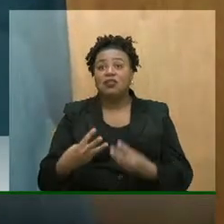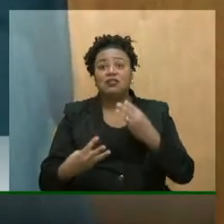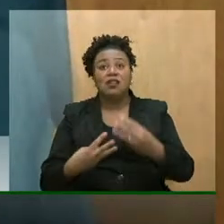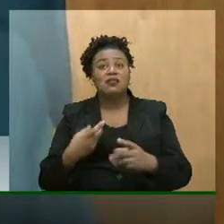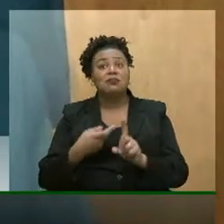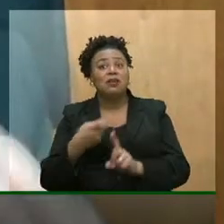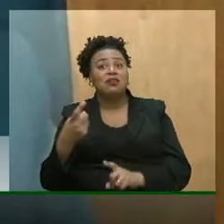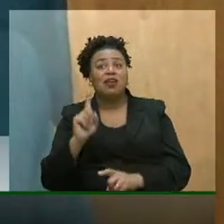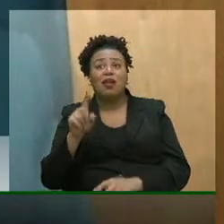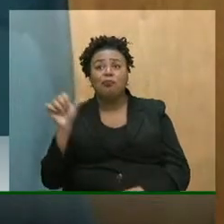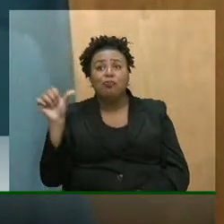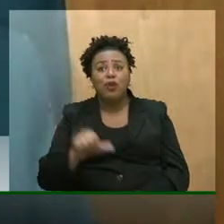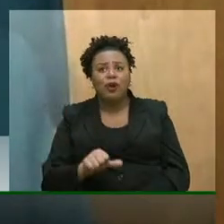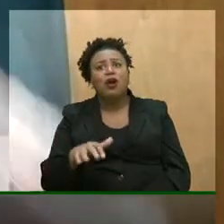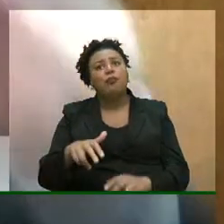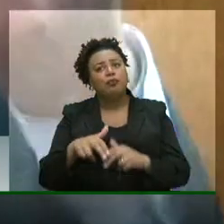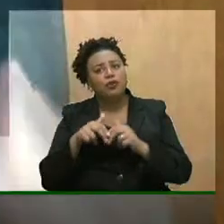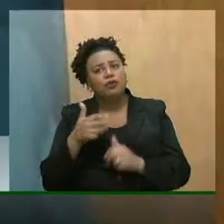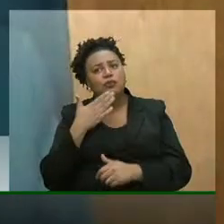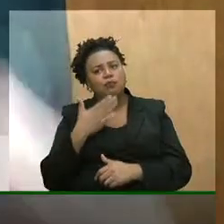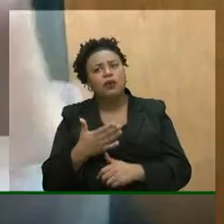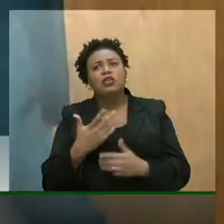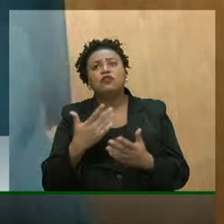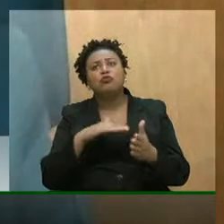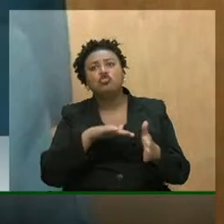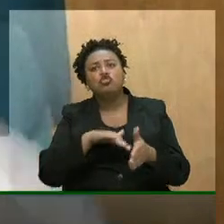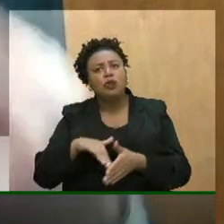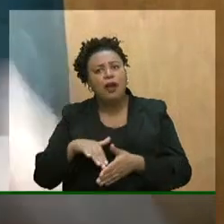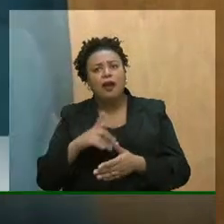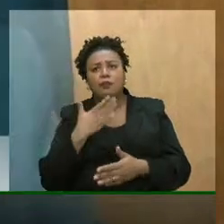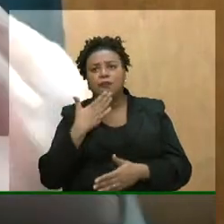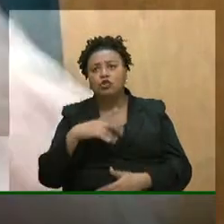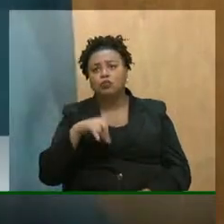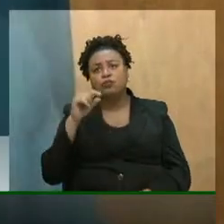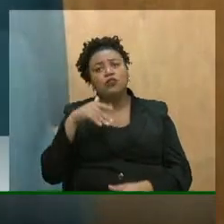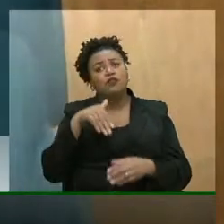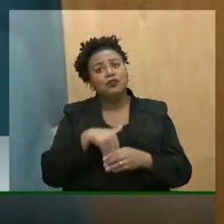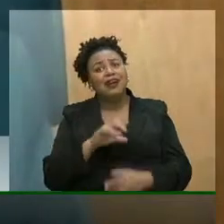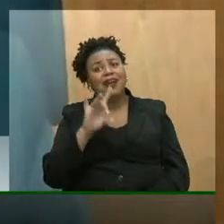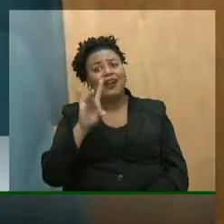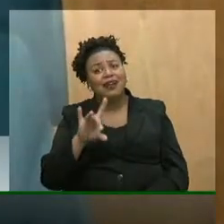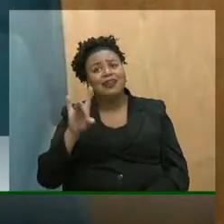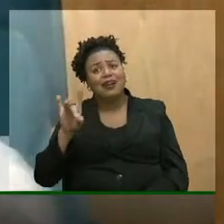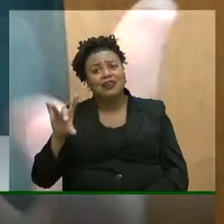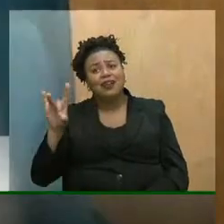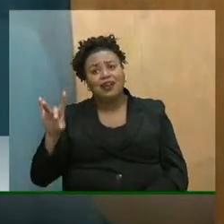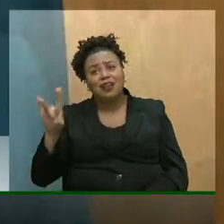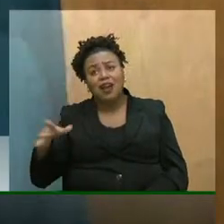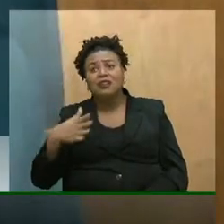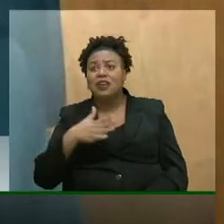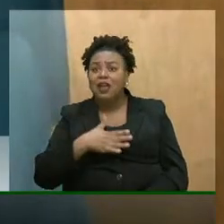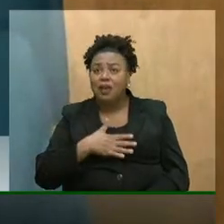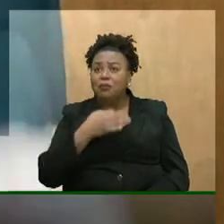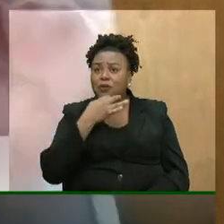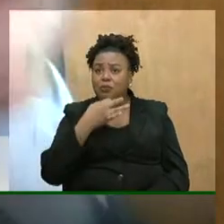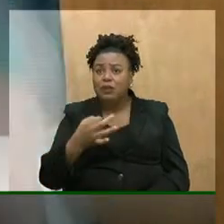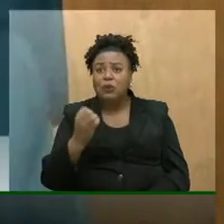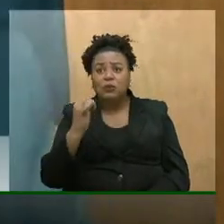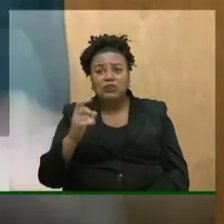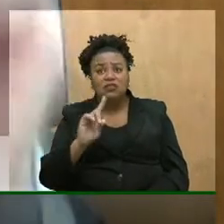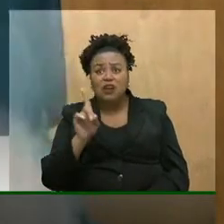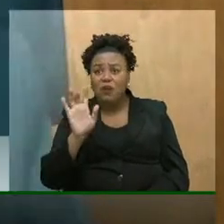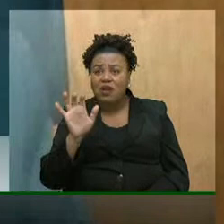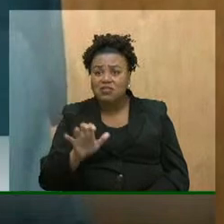Por isso, vamos, meu pedido, vamos derrubar esse pedido de preferência e votar emenda por emenda. É a minha posição. Se não for